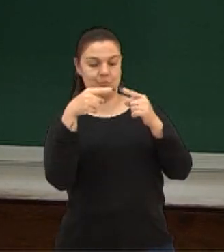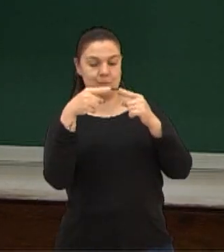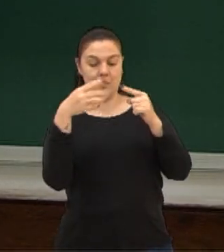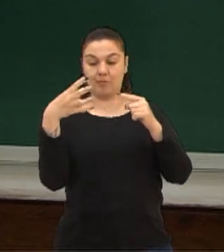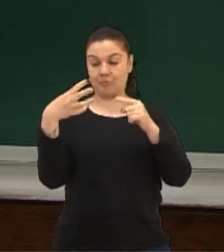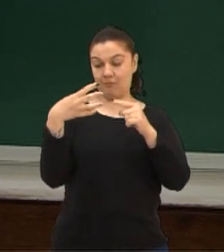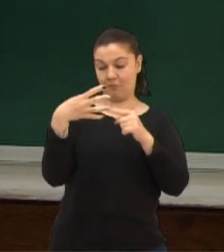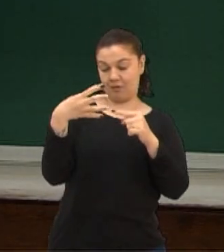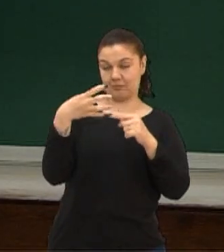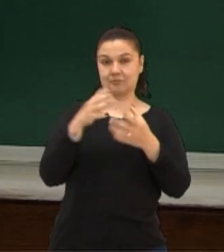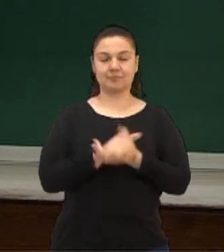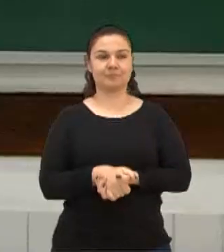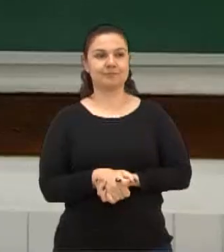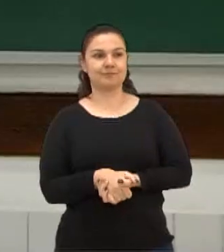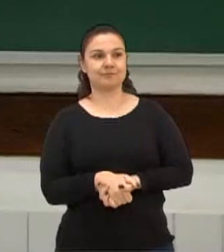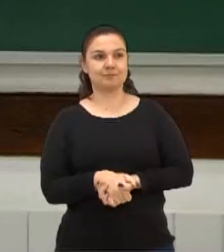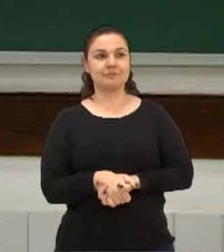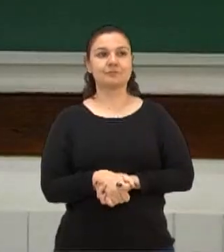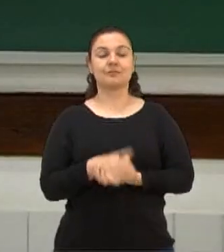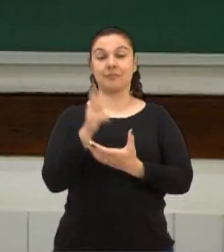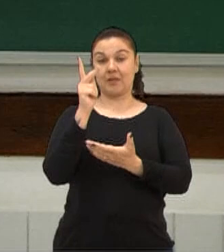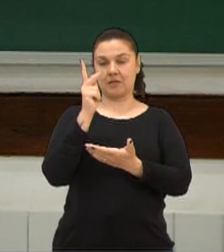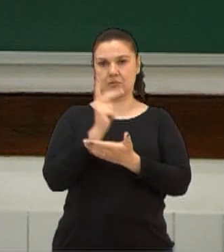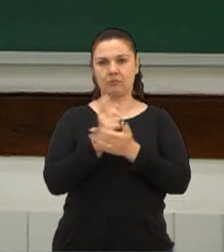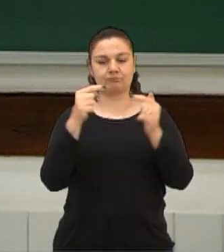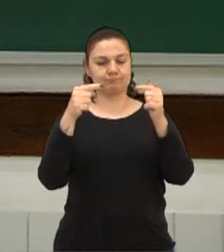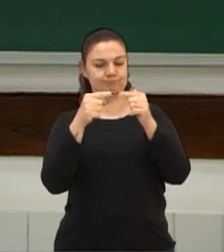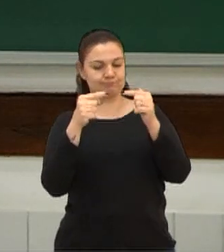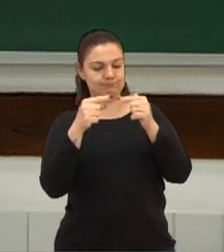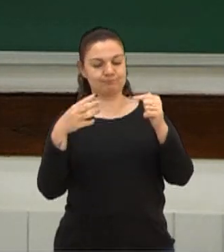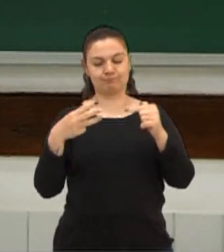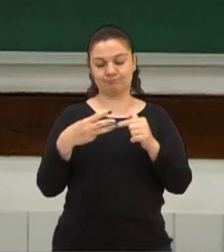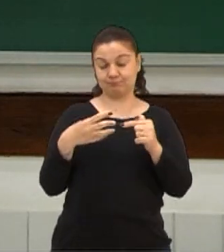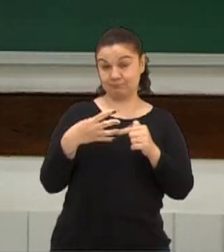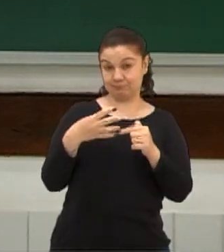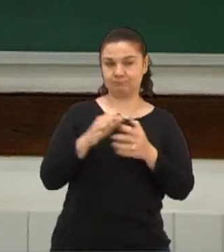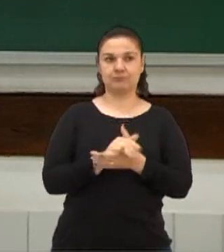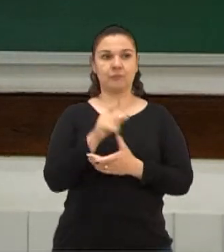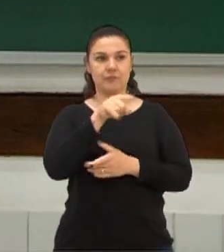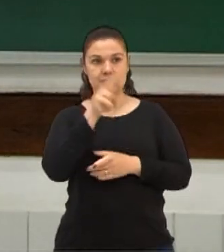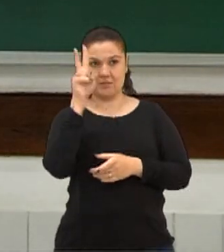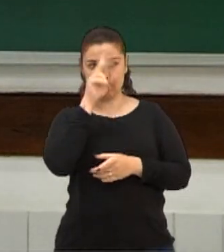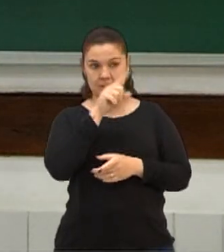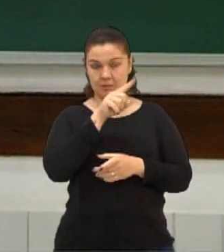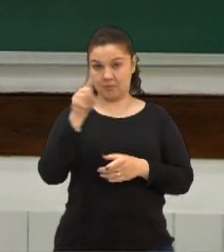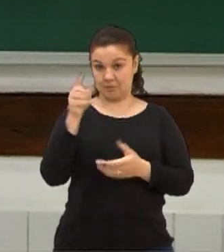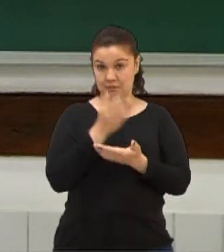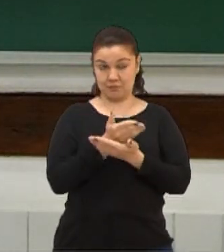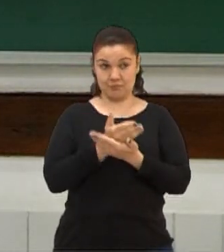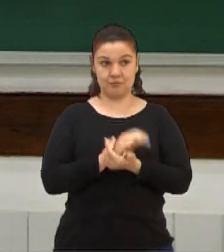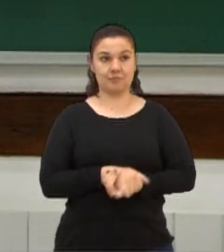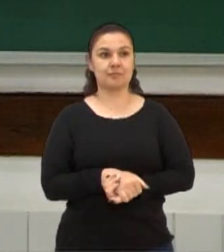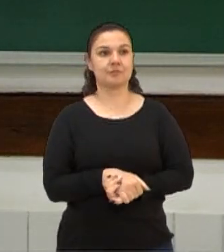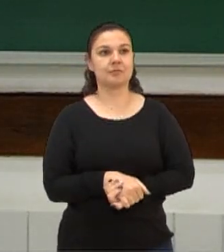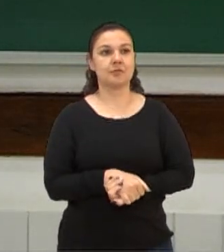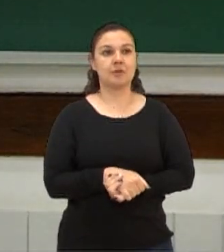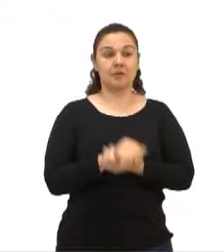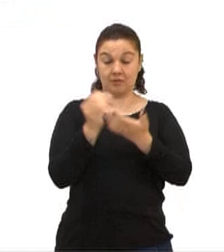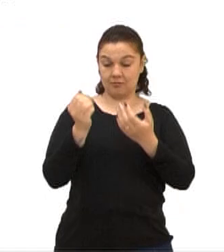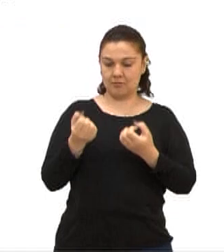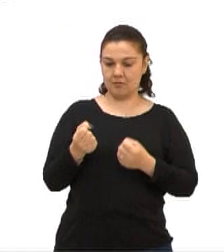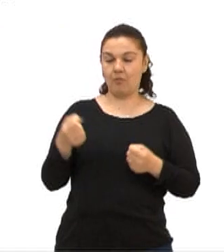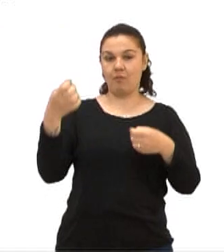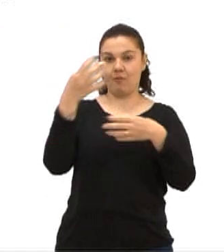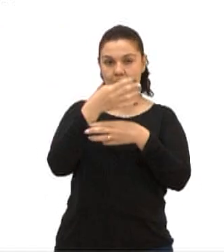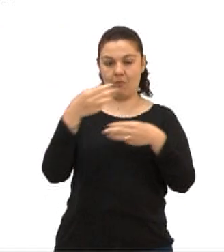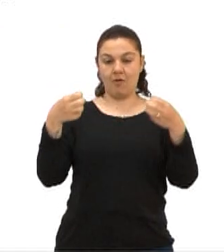o quarto. O segundo verso vai rimar com o quarto verso. Lembrando o que nós vimos na aula de hoje, que o soneto